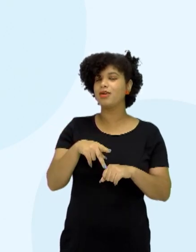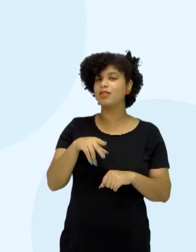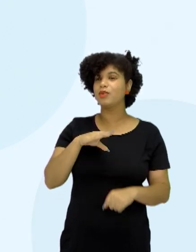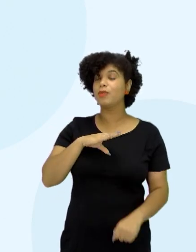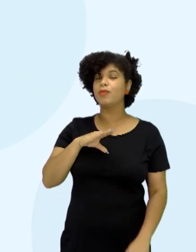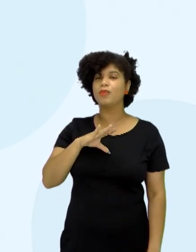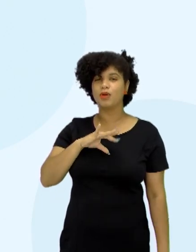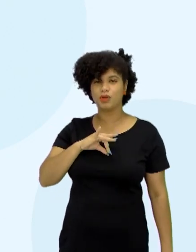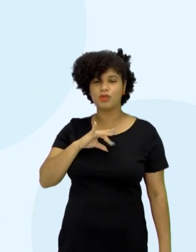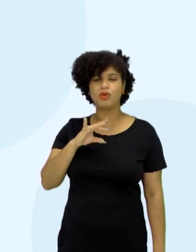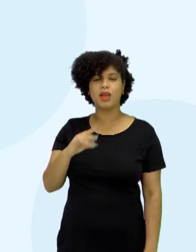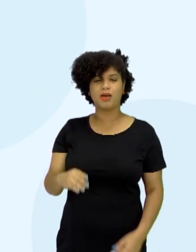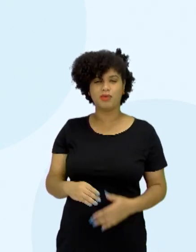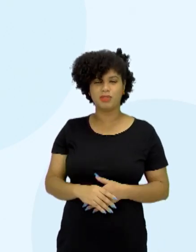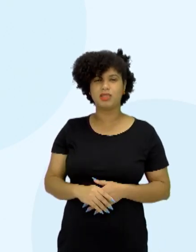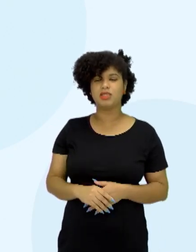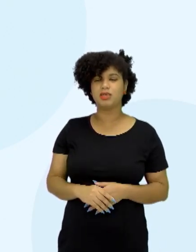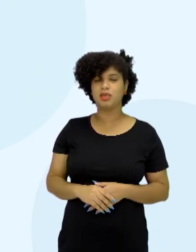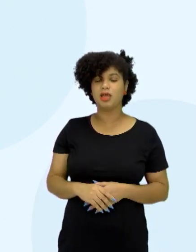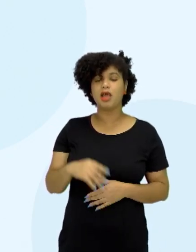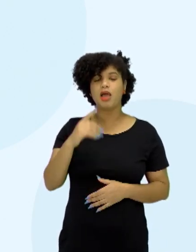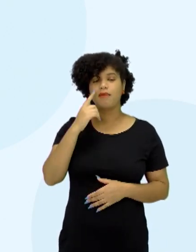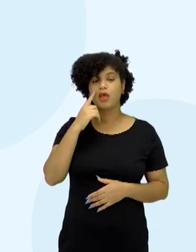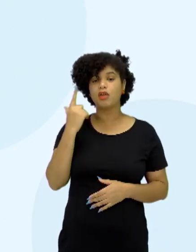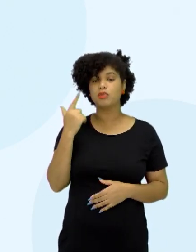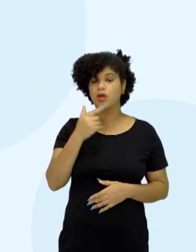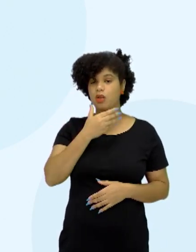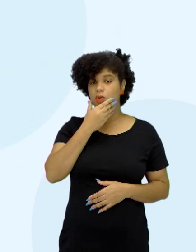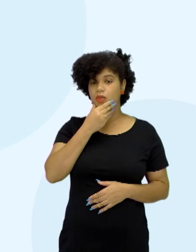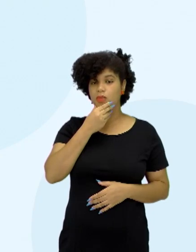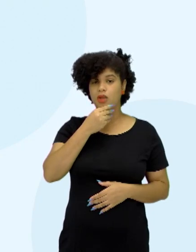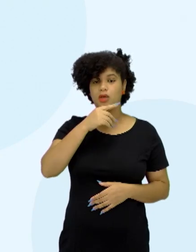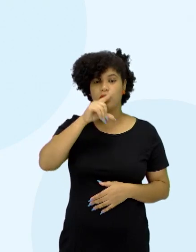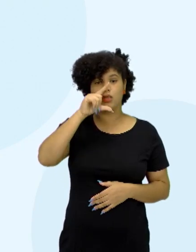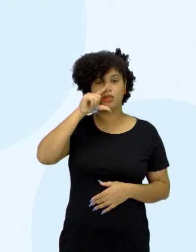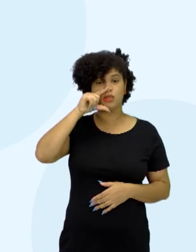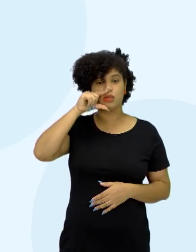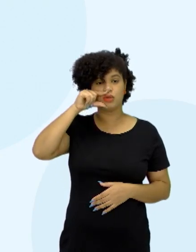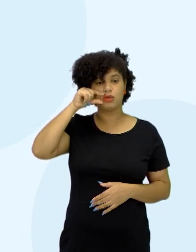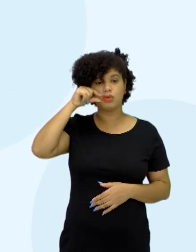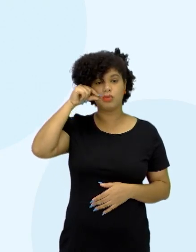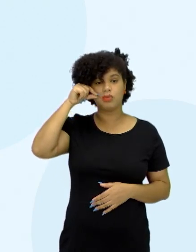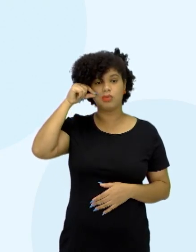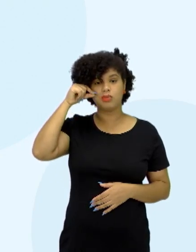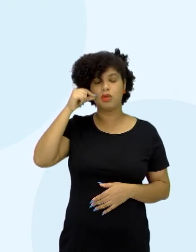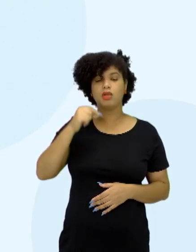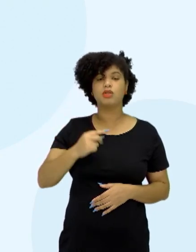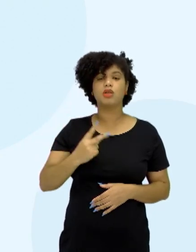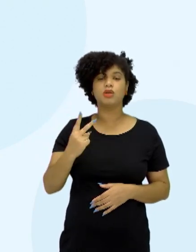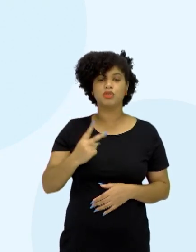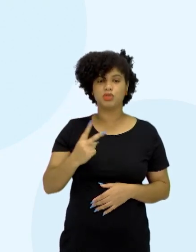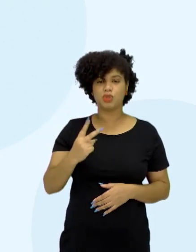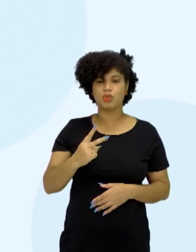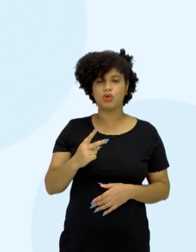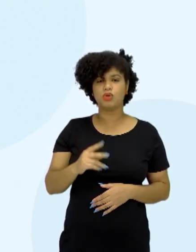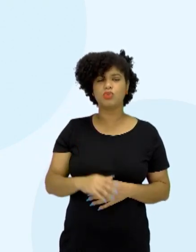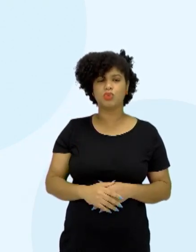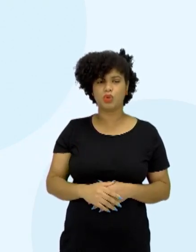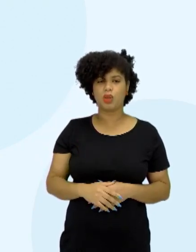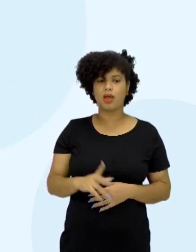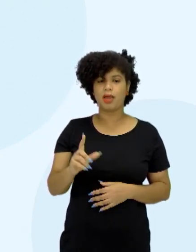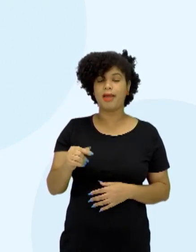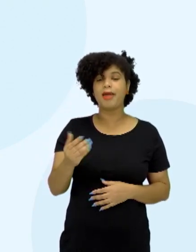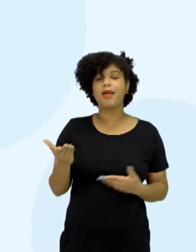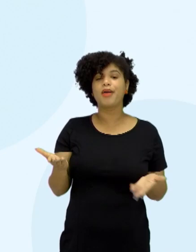LED, o Dom Pedro de Alcântara, o futuro Dom Pedro II, era um jovem, eram 4 para 5 anos, o Brasil vai